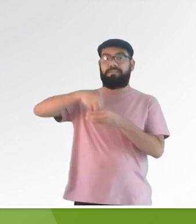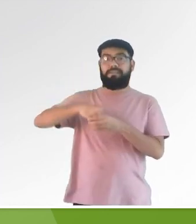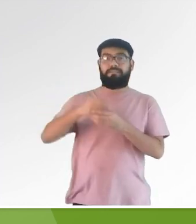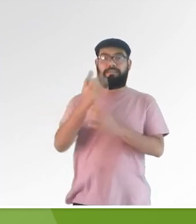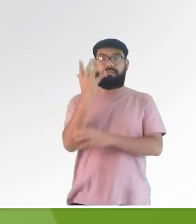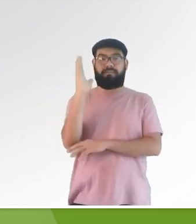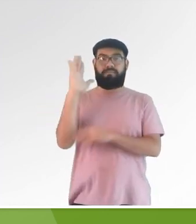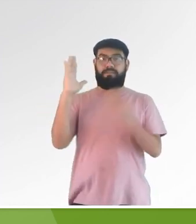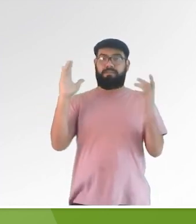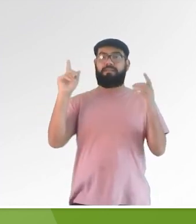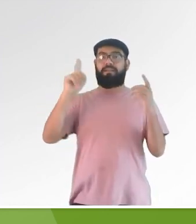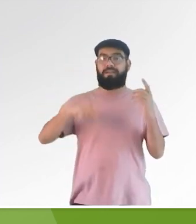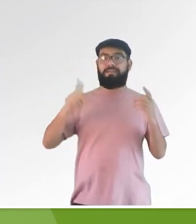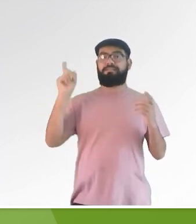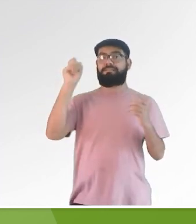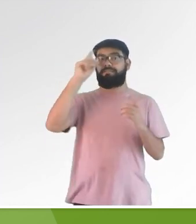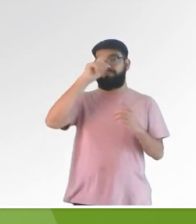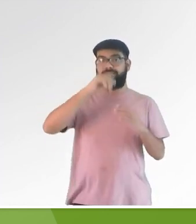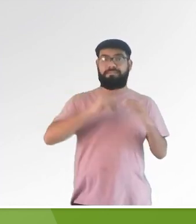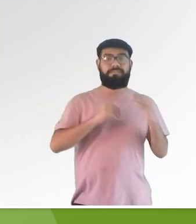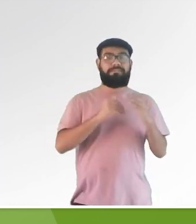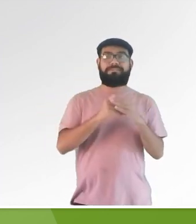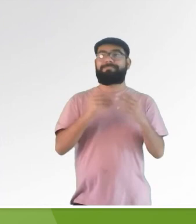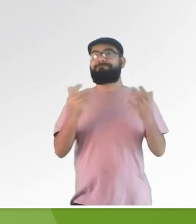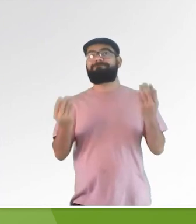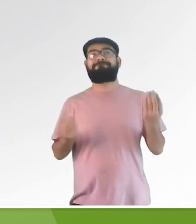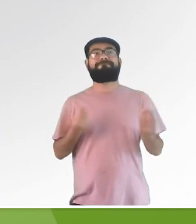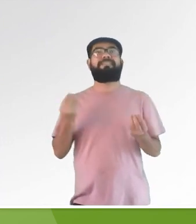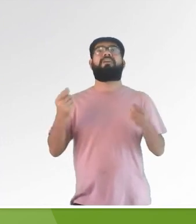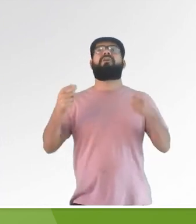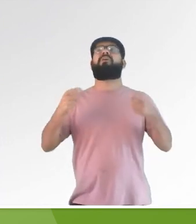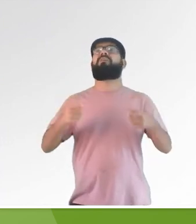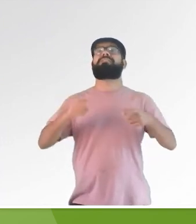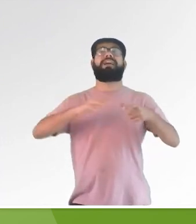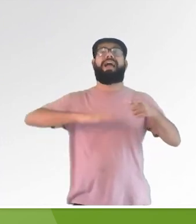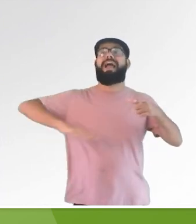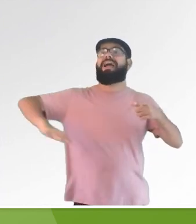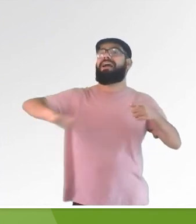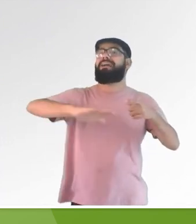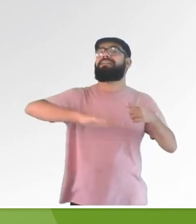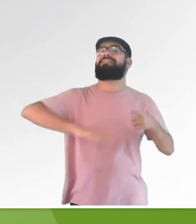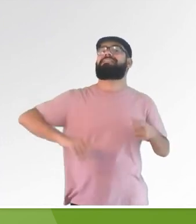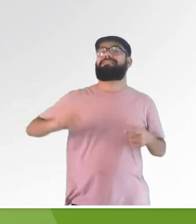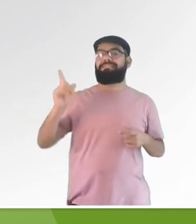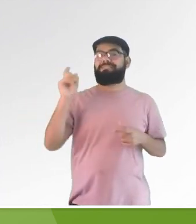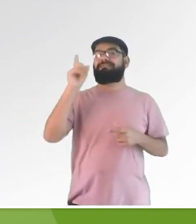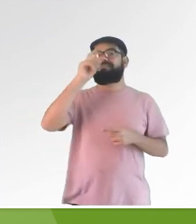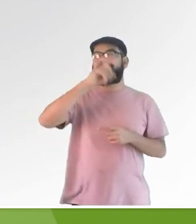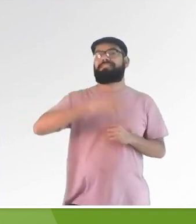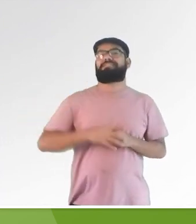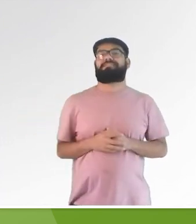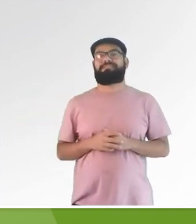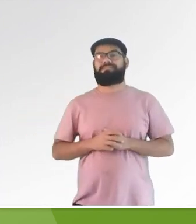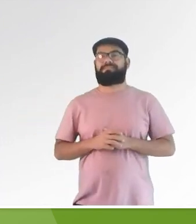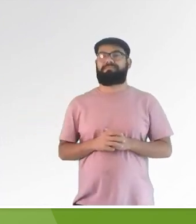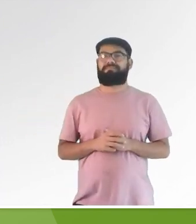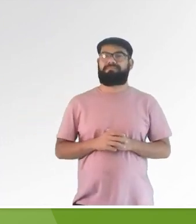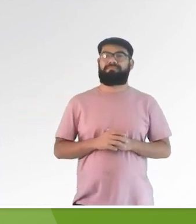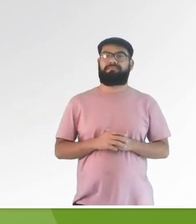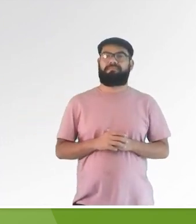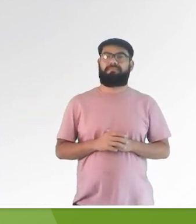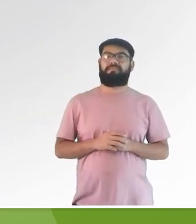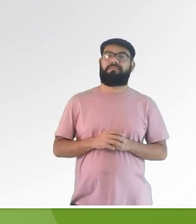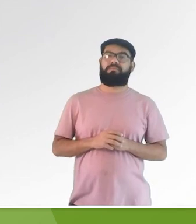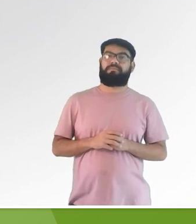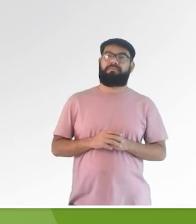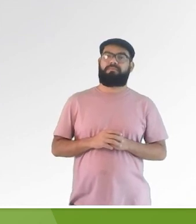gente delimitar exatamente uma área, né, um ecossistema. Normalmente existe entre um